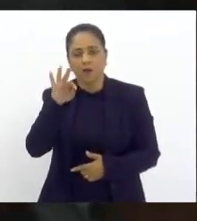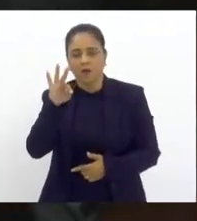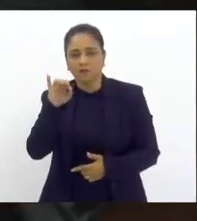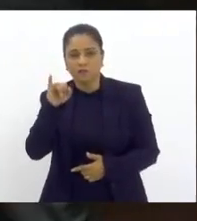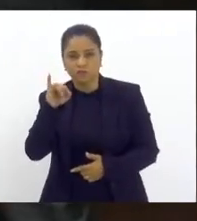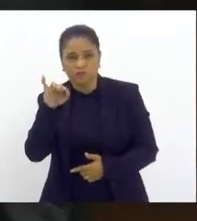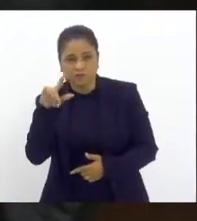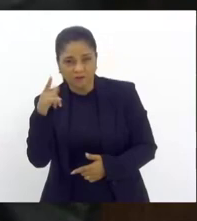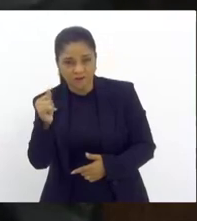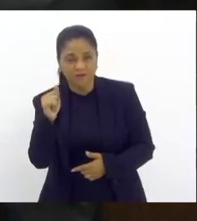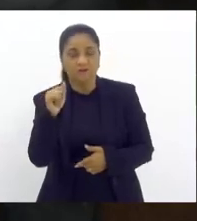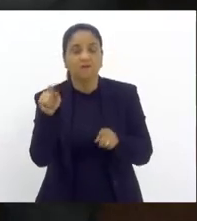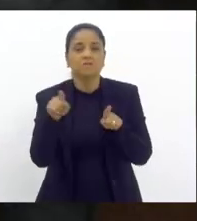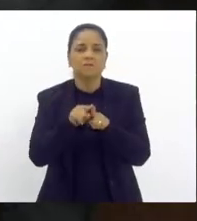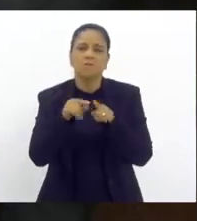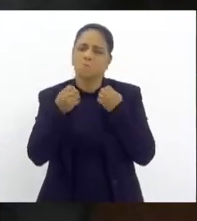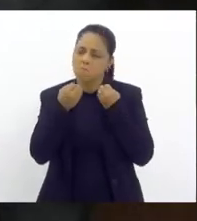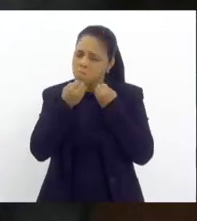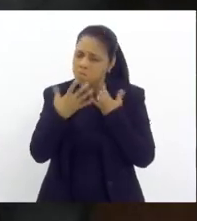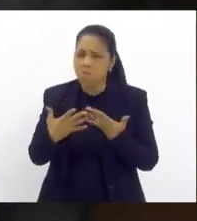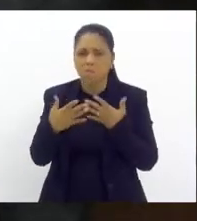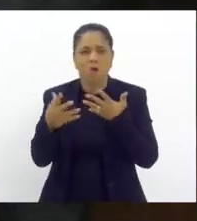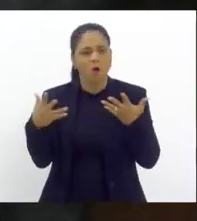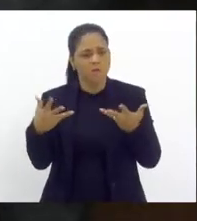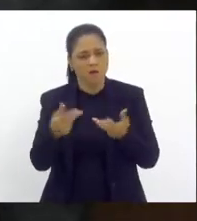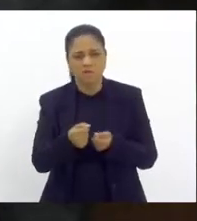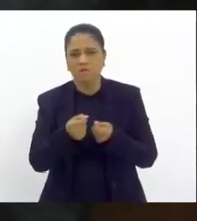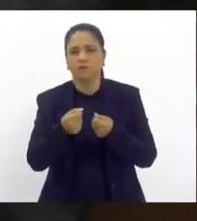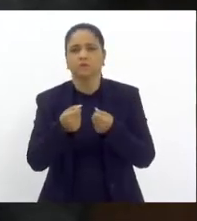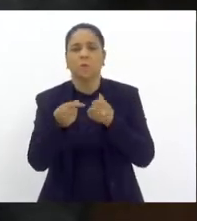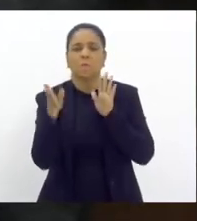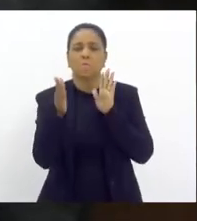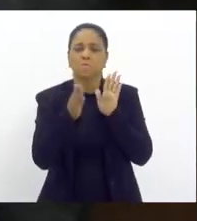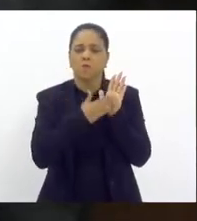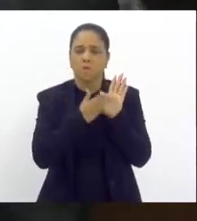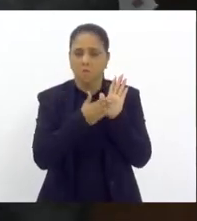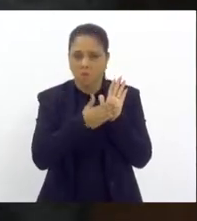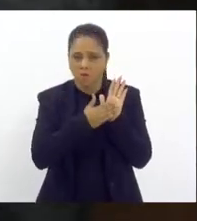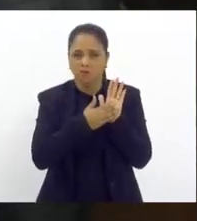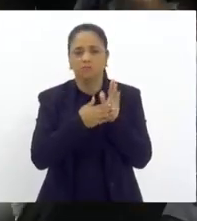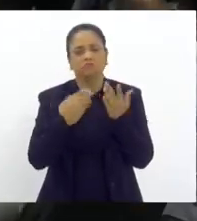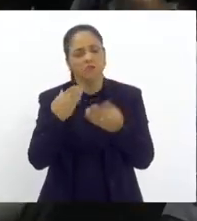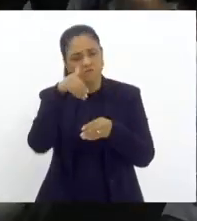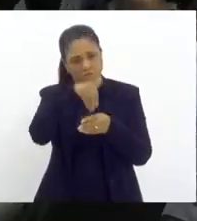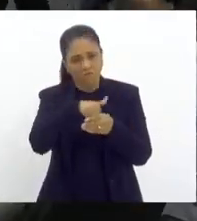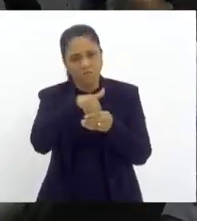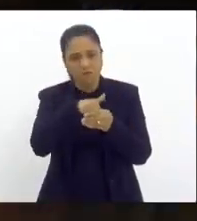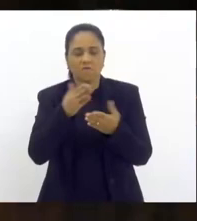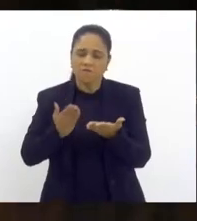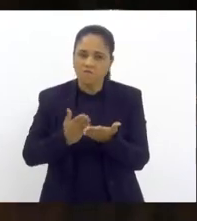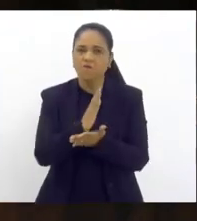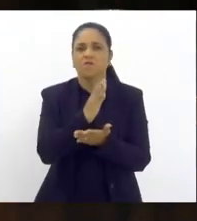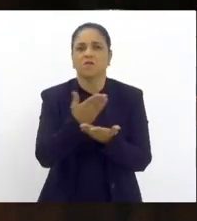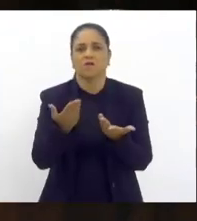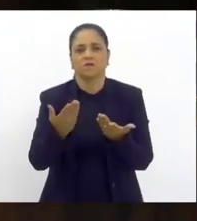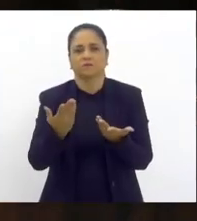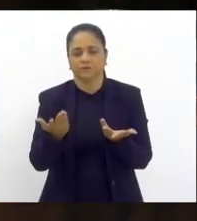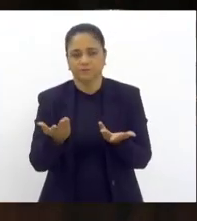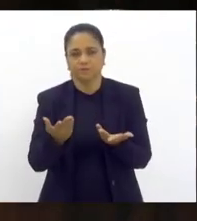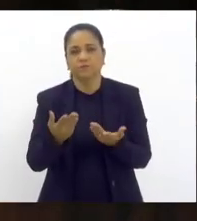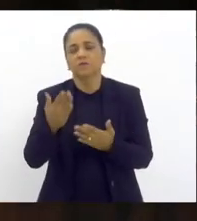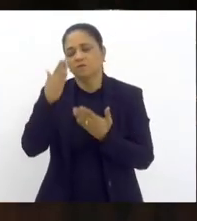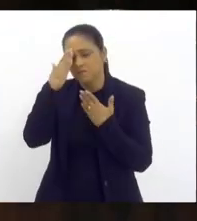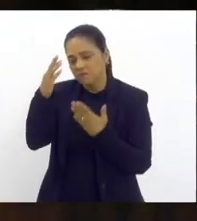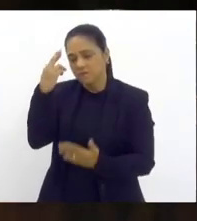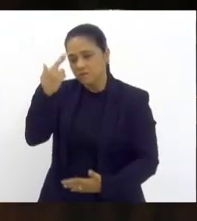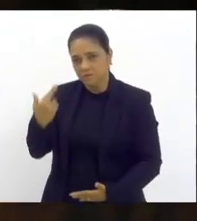já dizer que a nossa bancada do PSOL votará favorável a esse projeto. Obrigada. Obrigada, deputada Renata Souza.